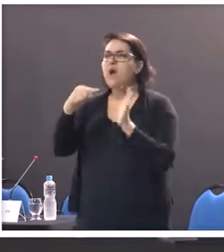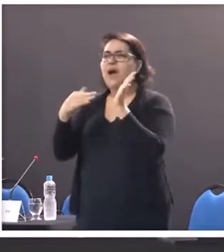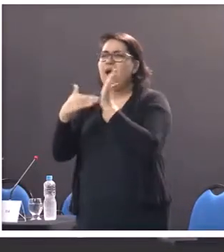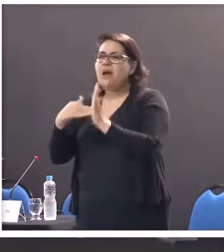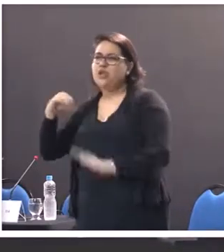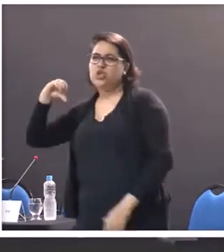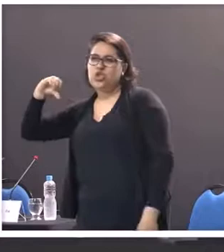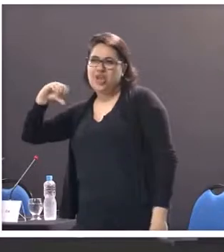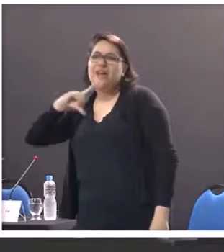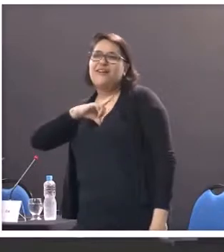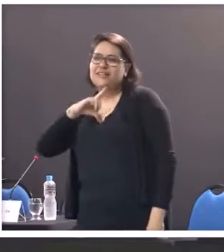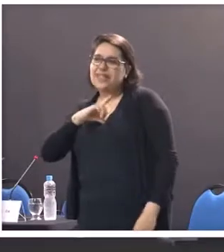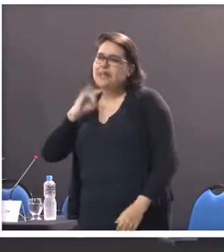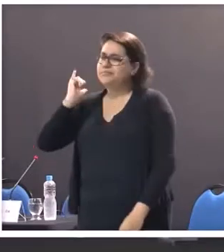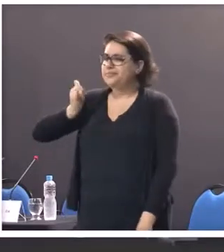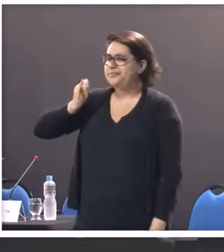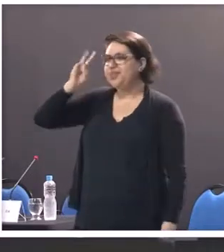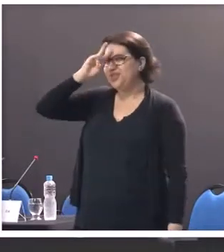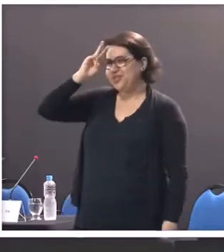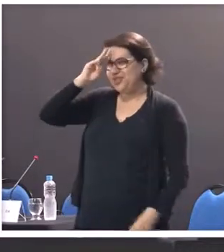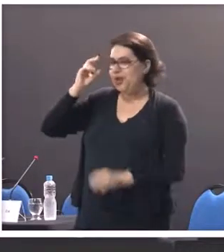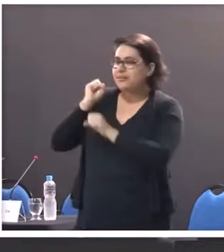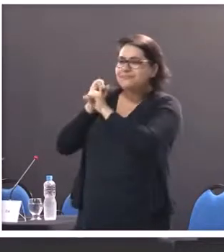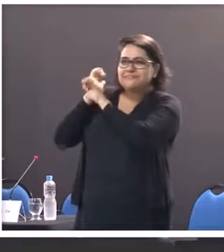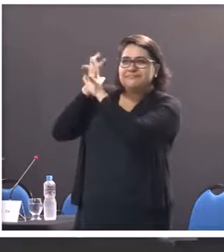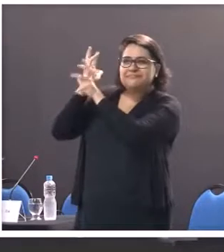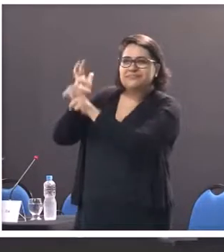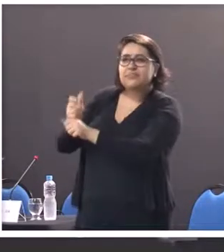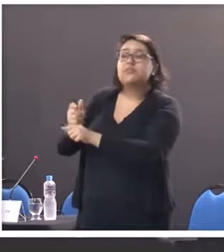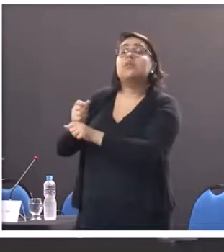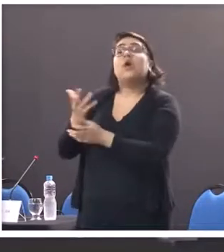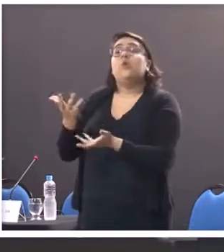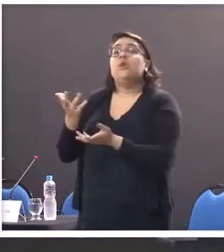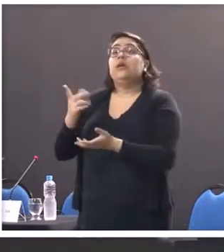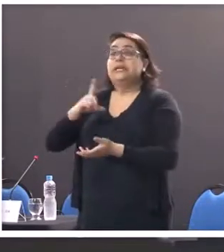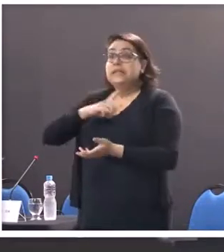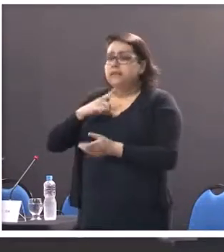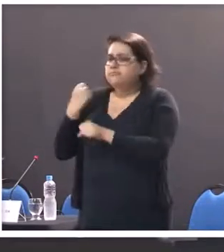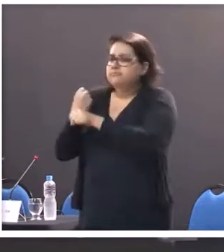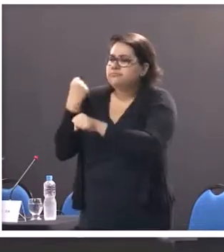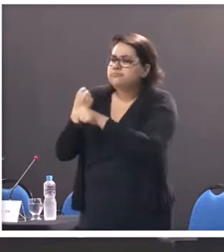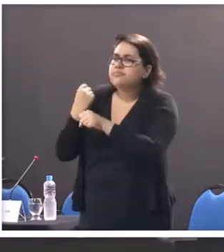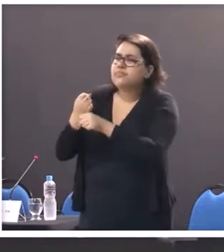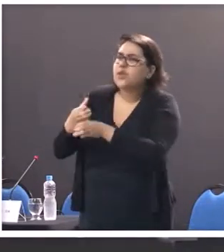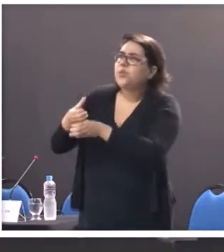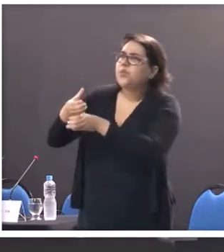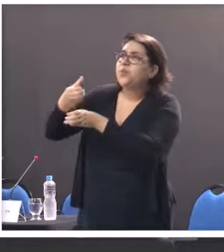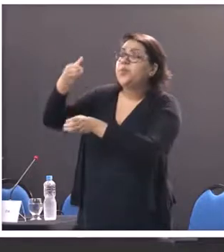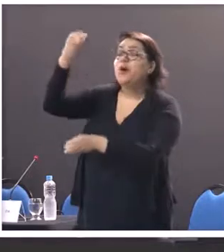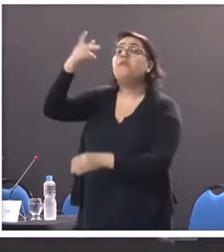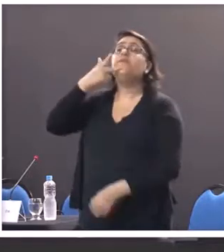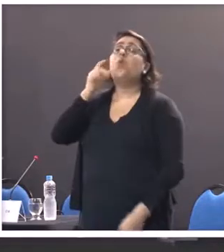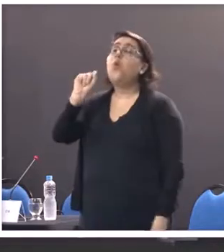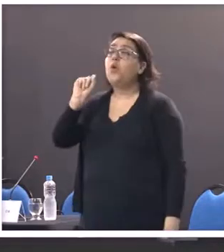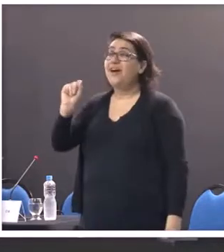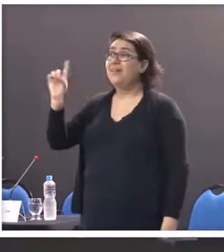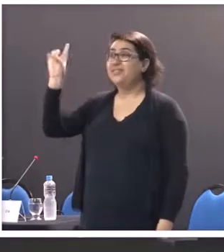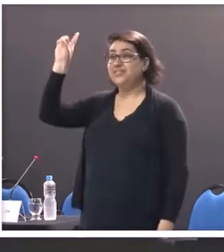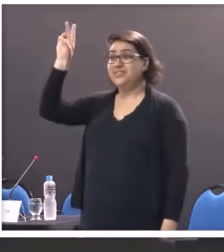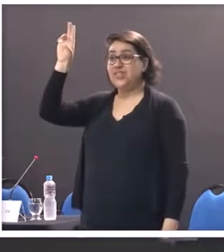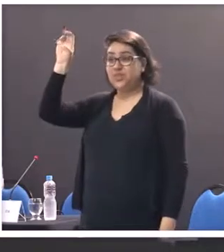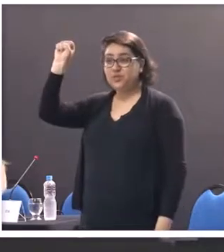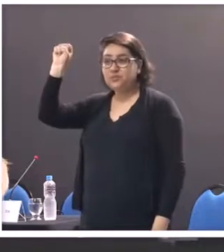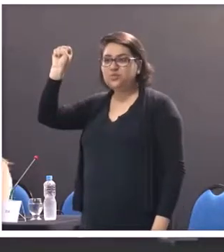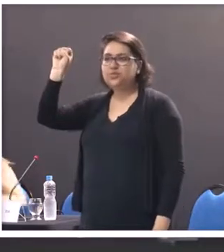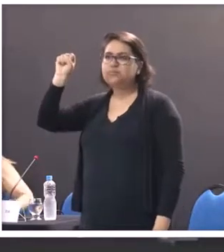9, tem um relato bíblico disso, e eles começam a construir, e aí historicamente diz que Deus